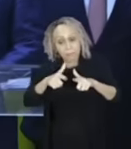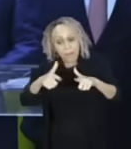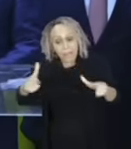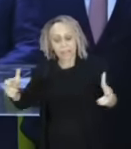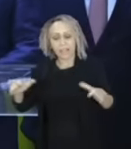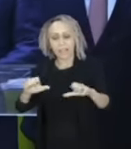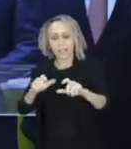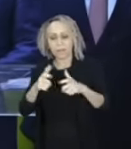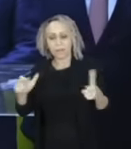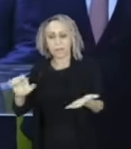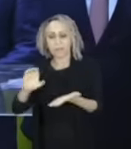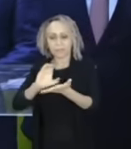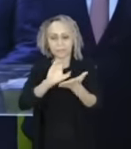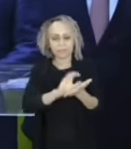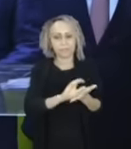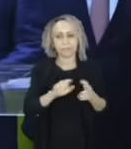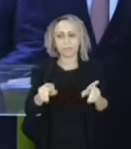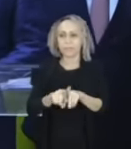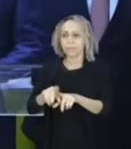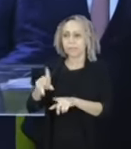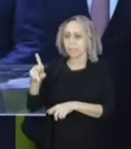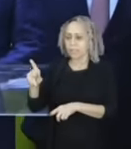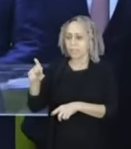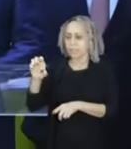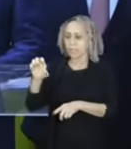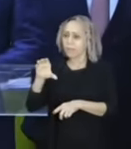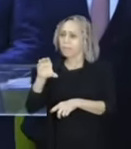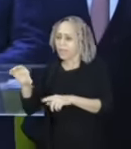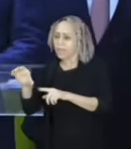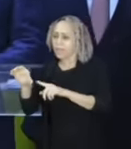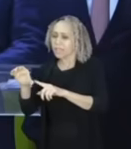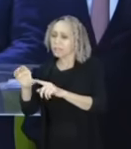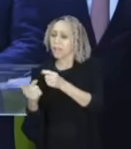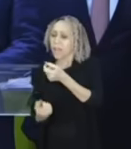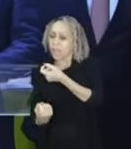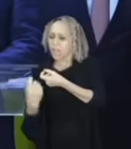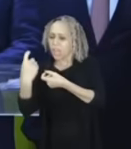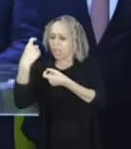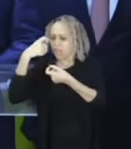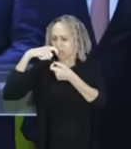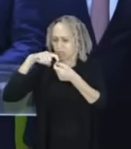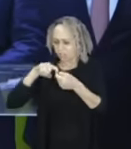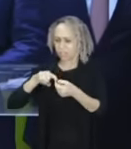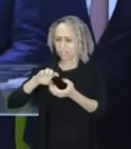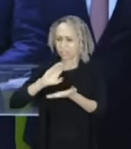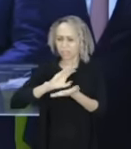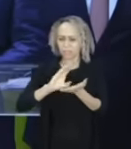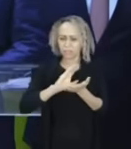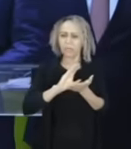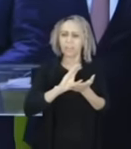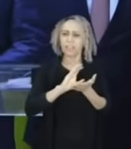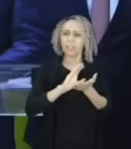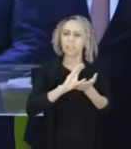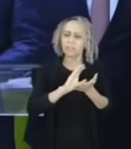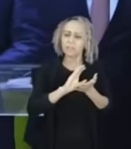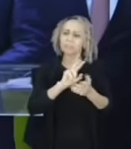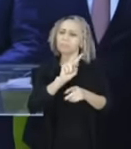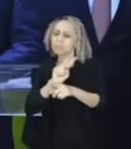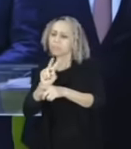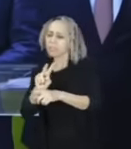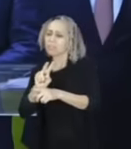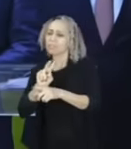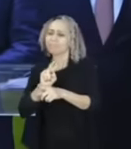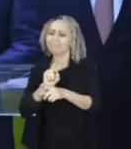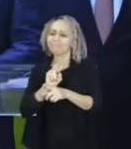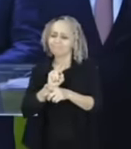na PEC da transição também há recursos específicos para recomposição orçamentária do Ministério do meio ambiente especialmente dos órgãos de